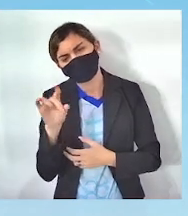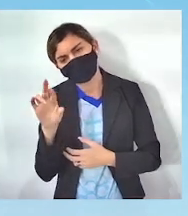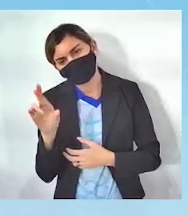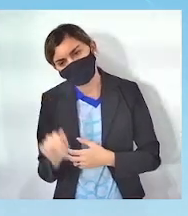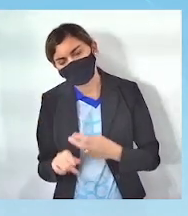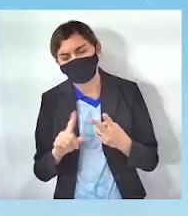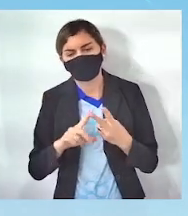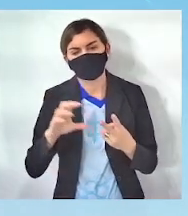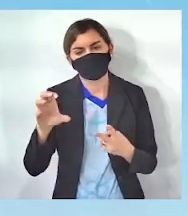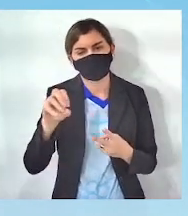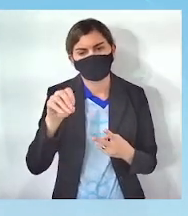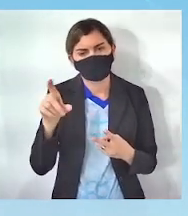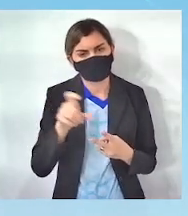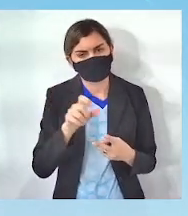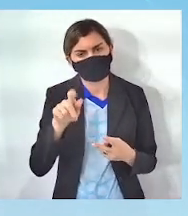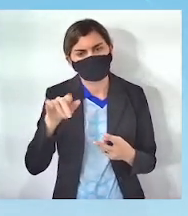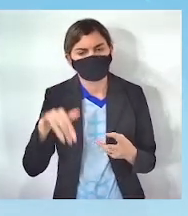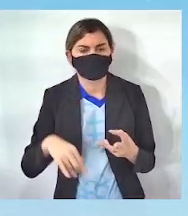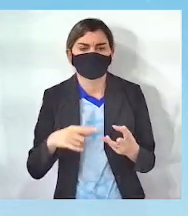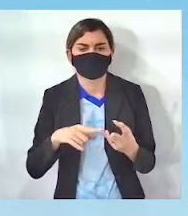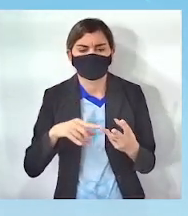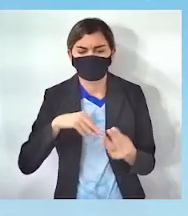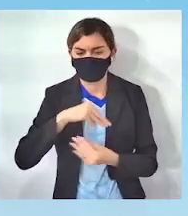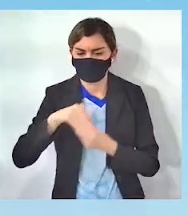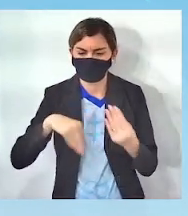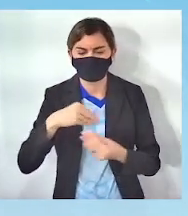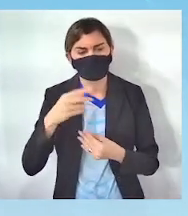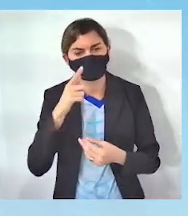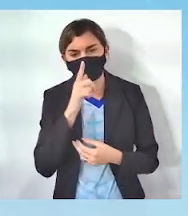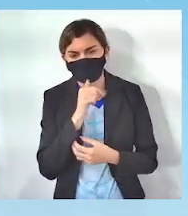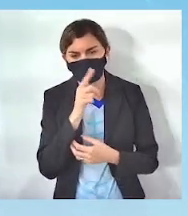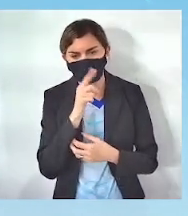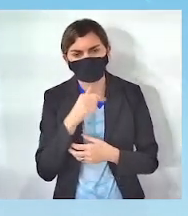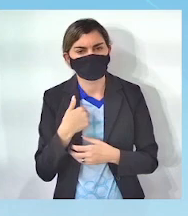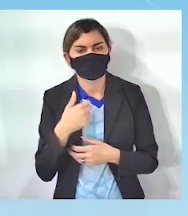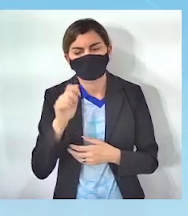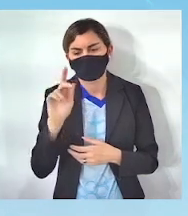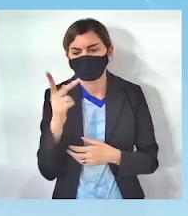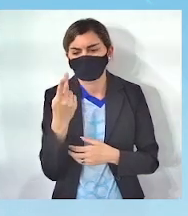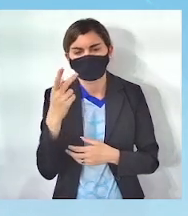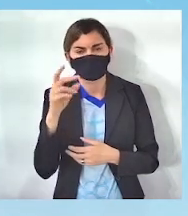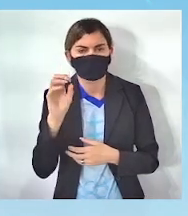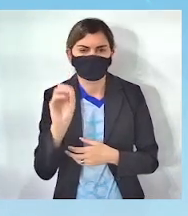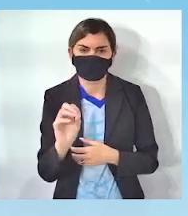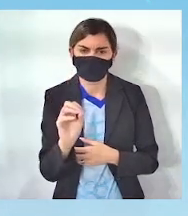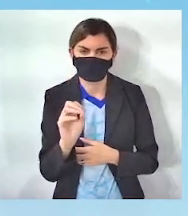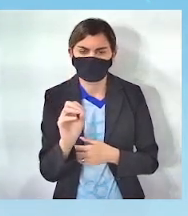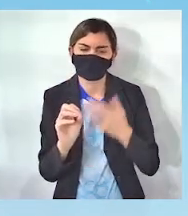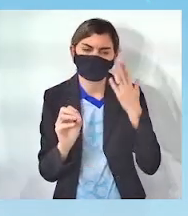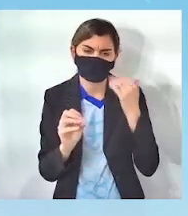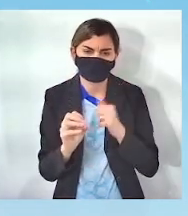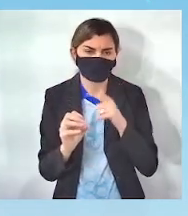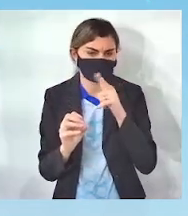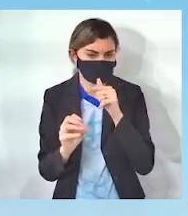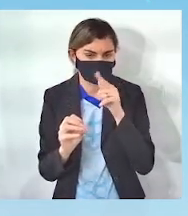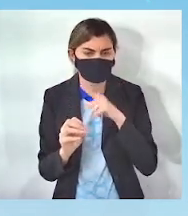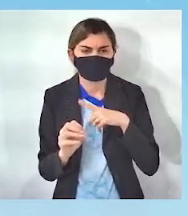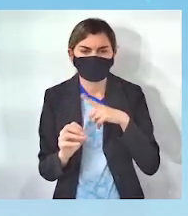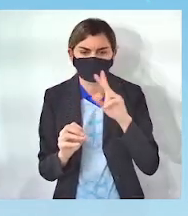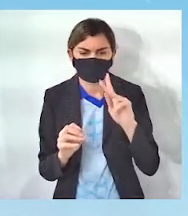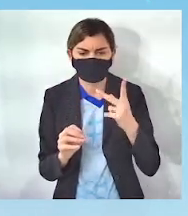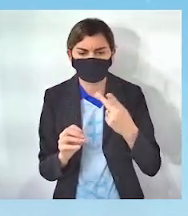oxigênio, para ele, ao formar a molécula de água, teria a fórmula HO. A gente sabe que a água tem